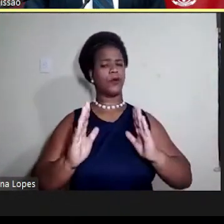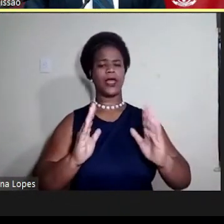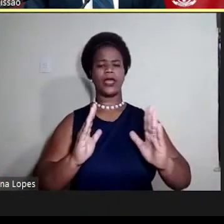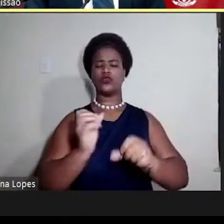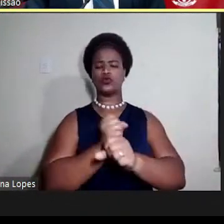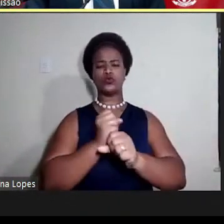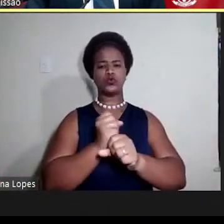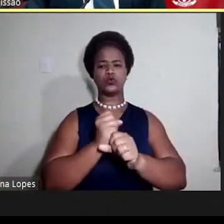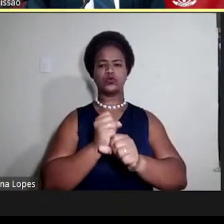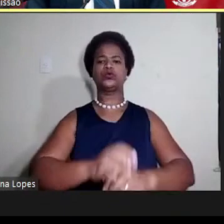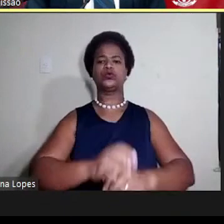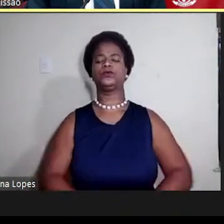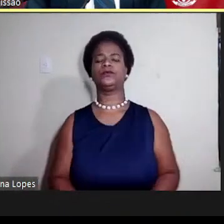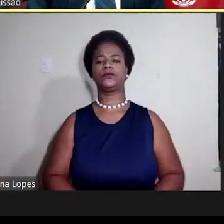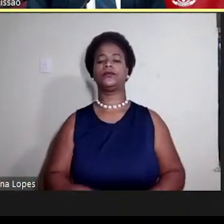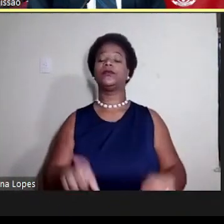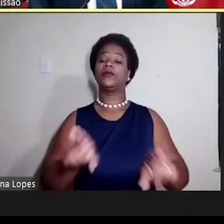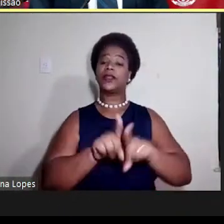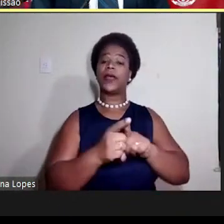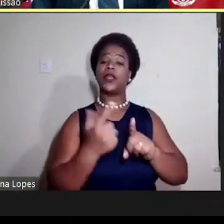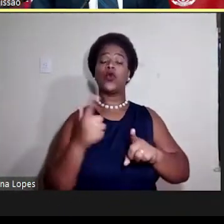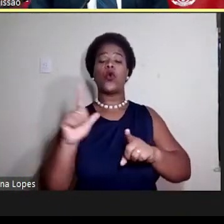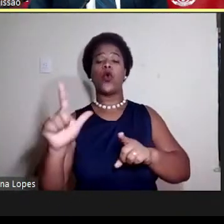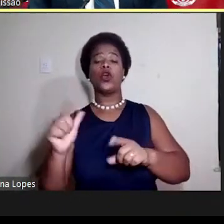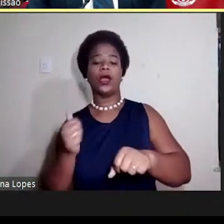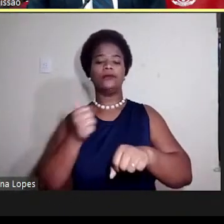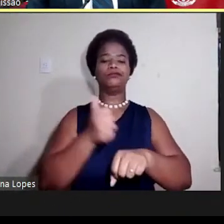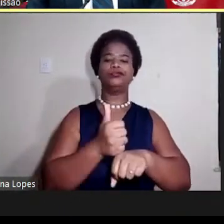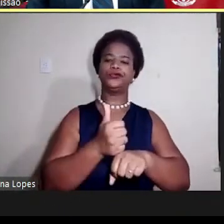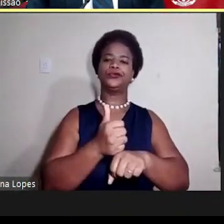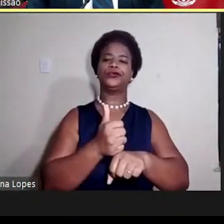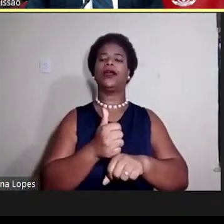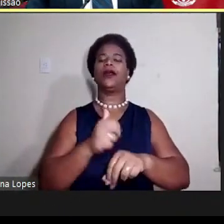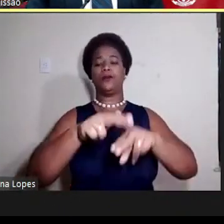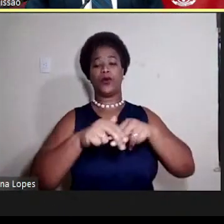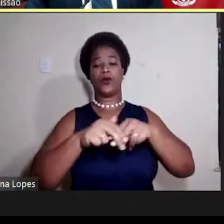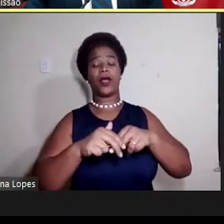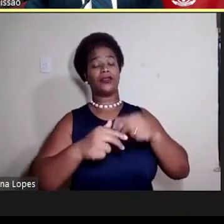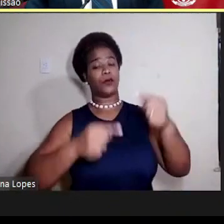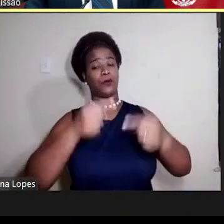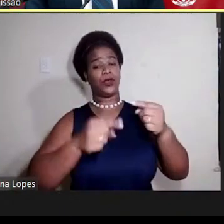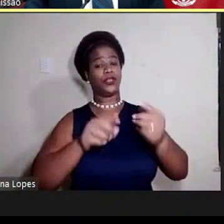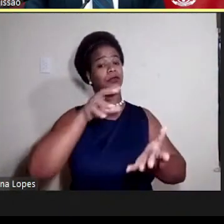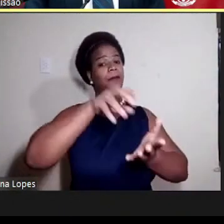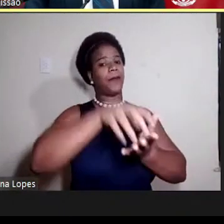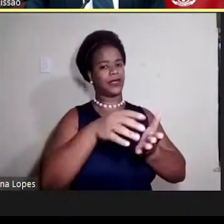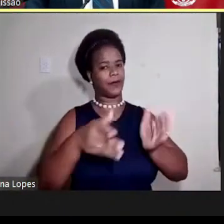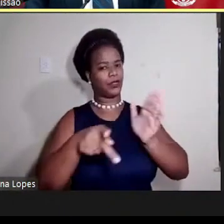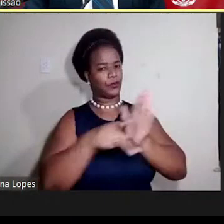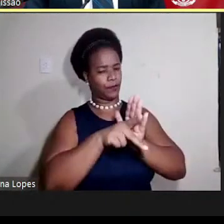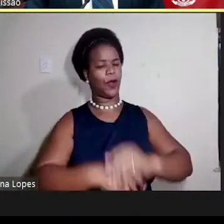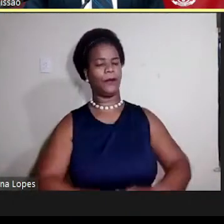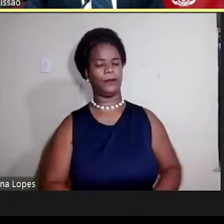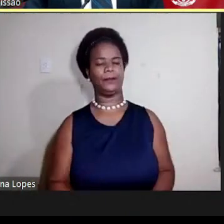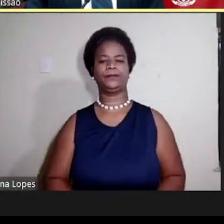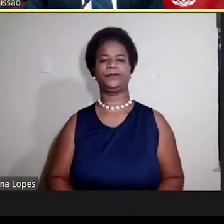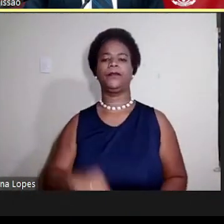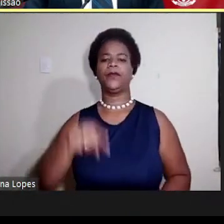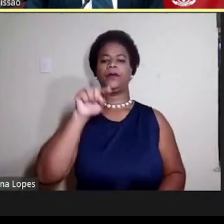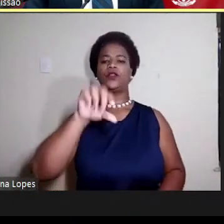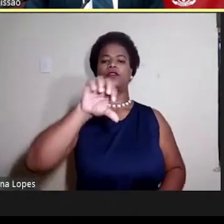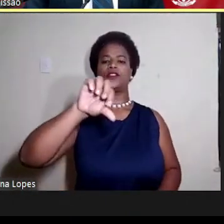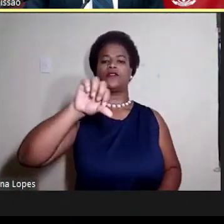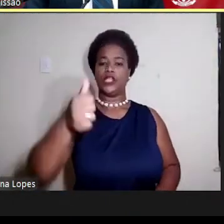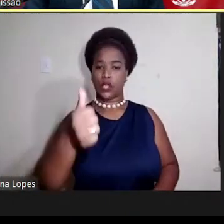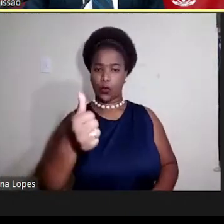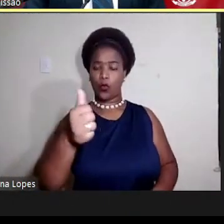por longo tempo. Outra parte se reveza, seguindo a política de seus departamentos de origem. Em 91, assim que retornou